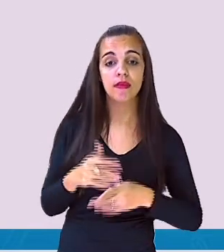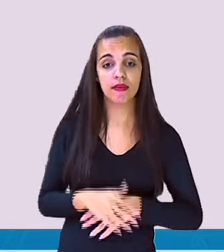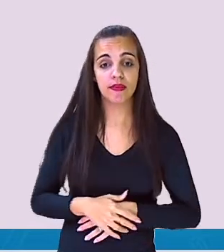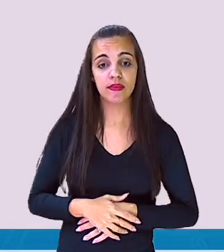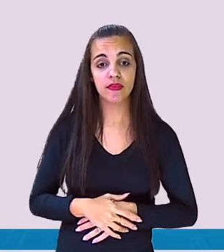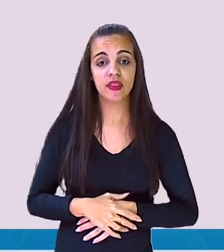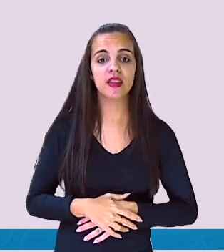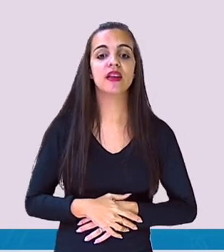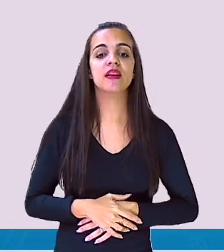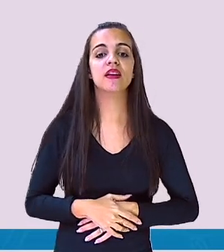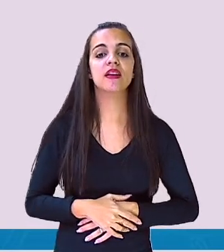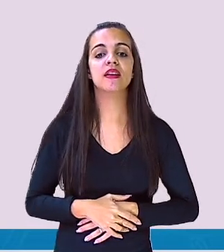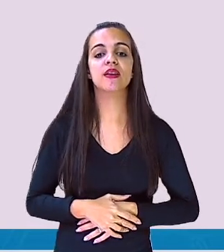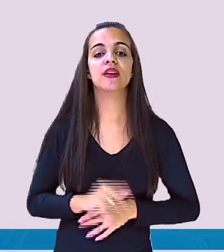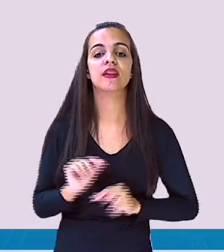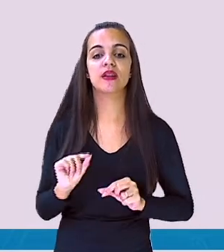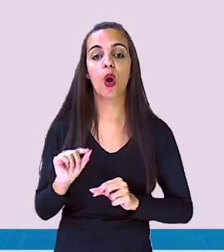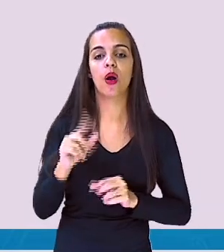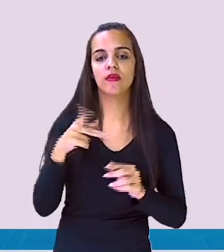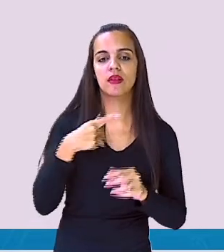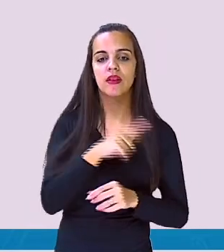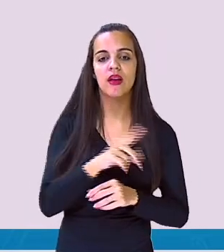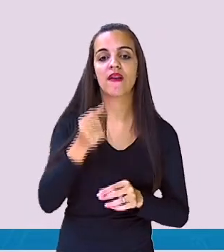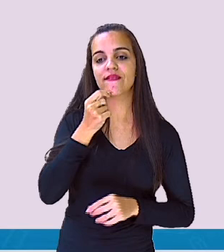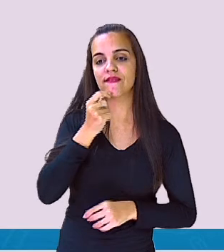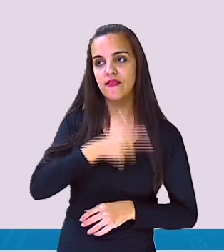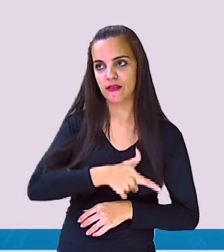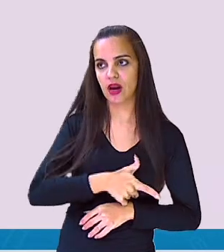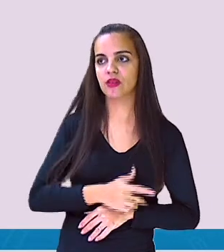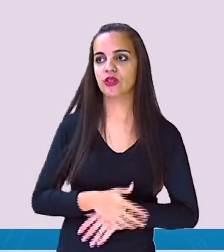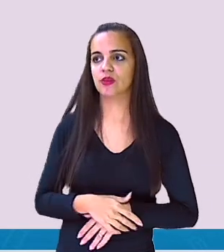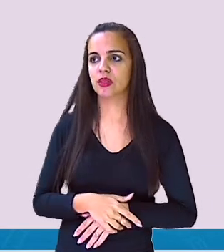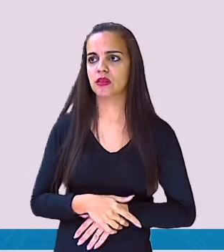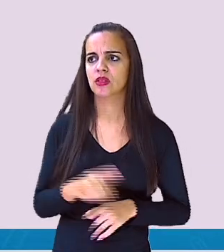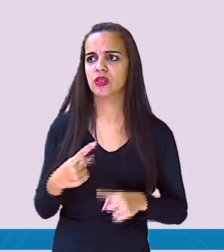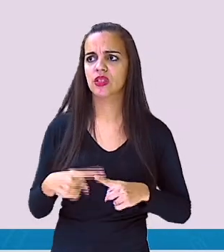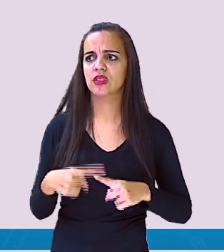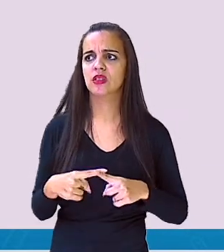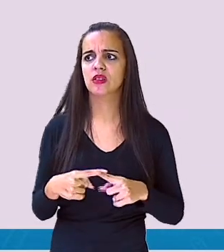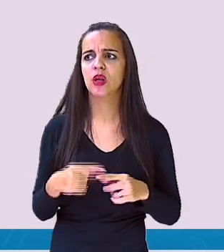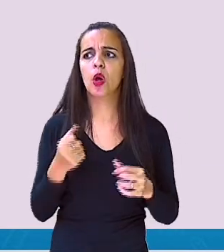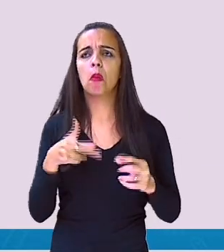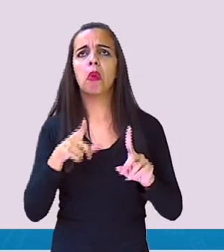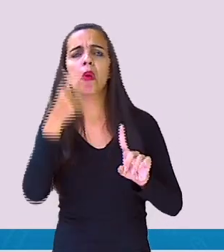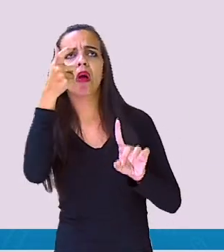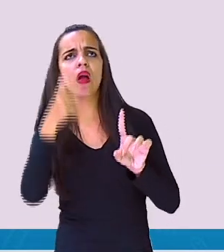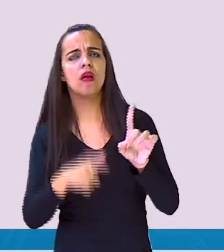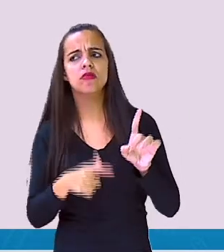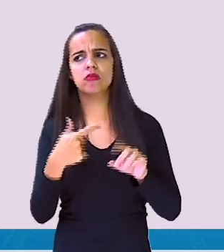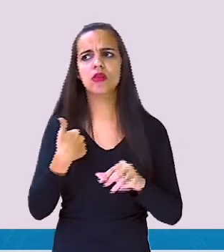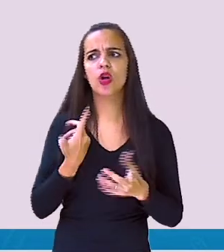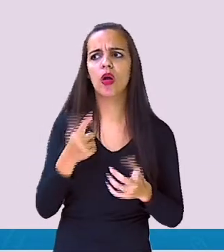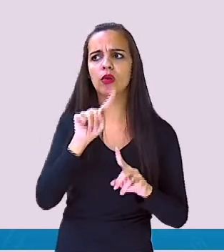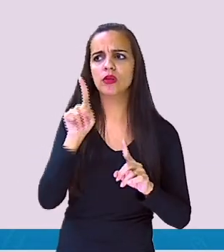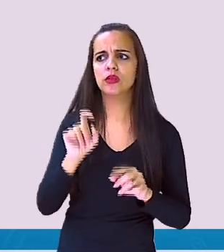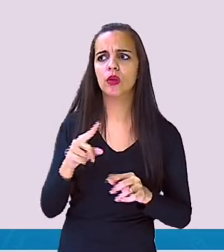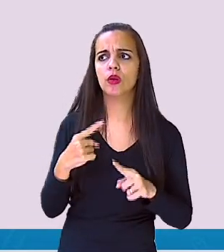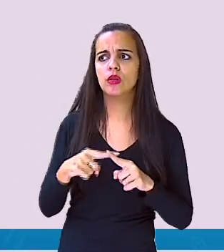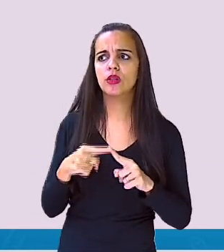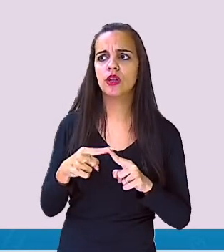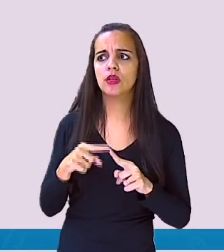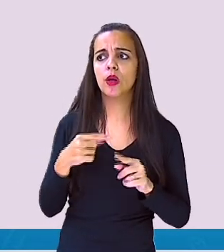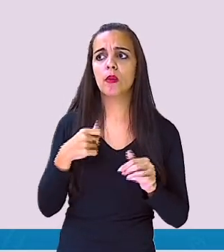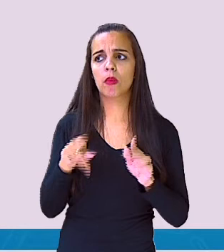Sujeito indeterminado, ele não é chamado de sujeito inexistente. Quem é chamado de sujeito inexistente, pessoal? Oração